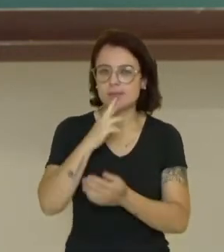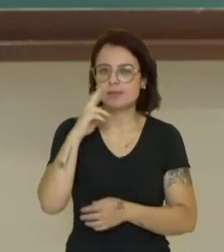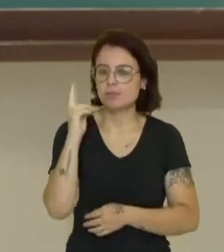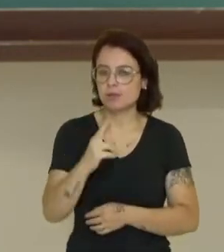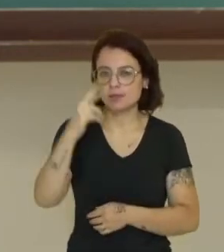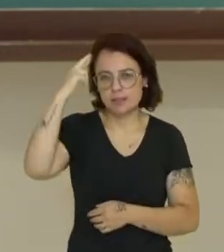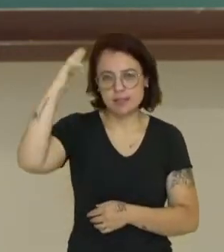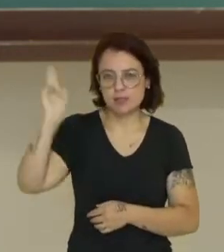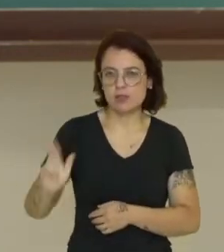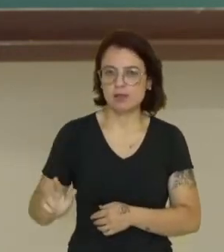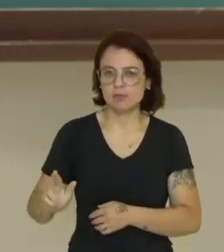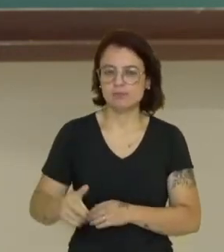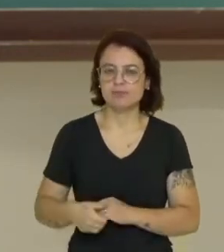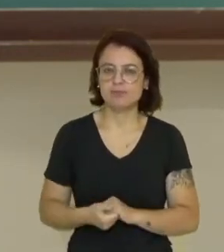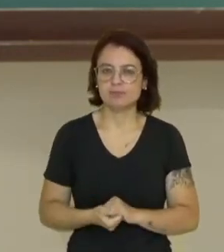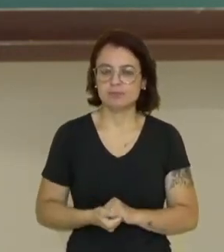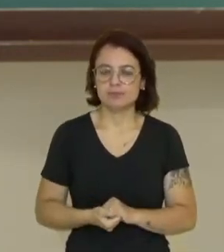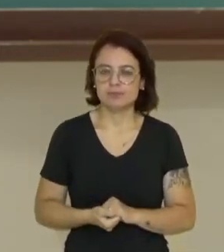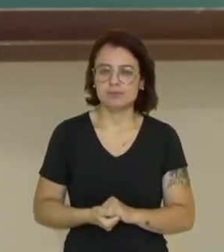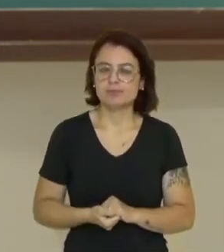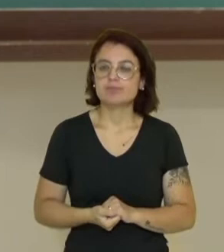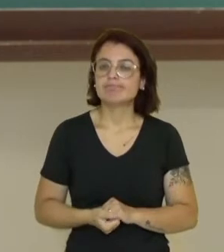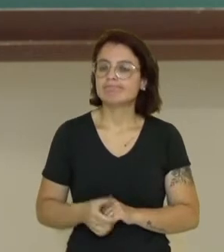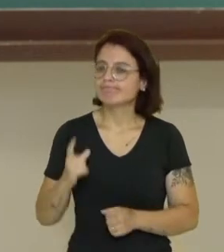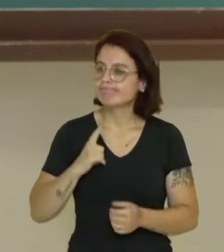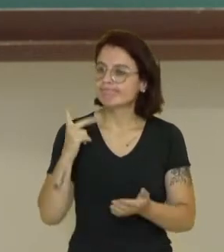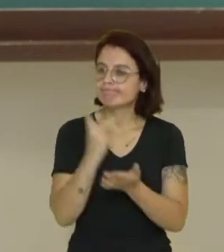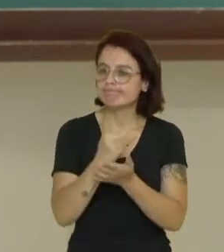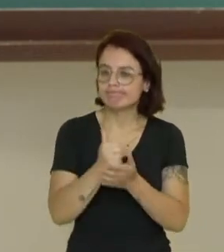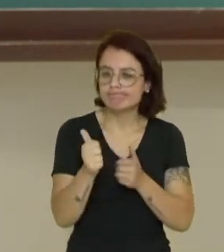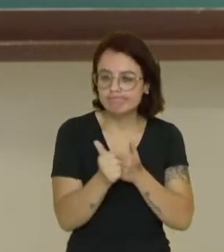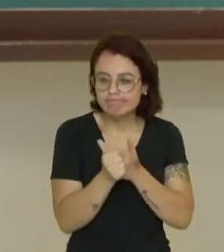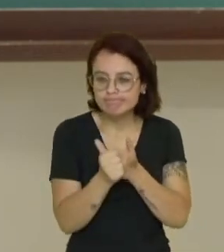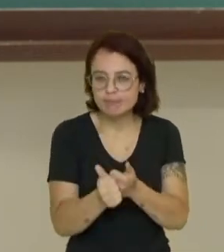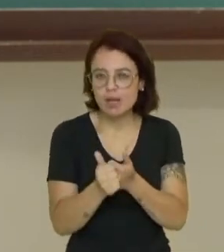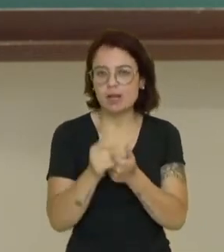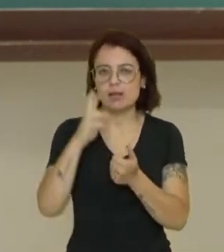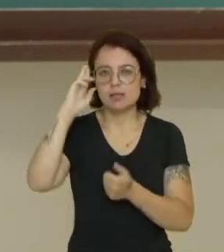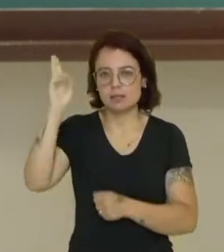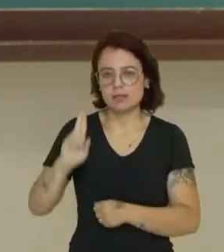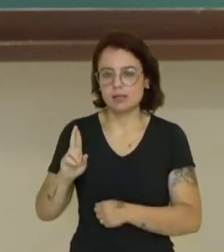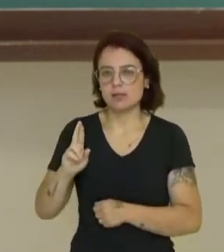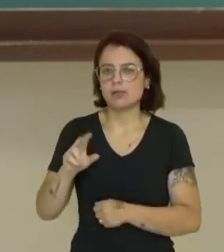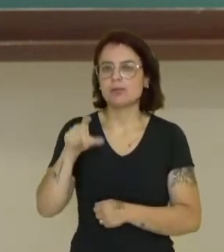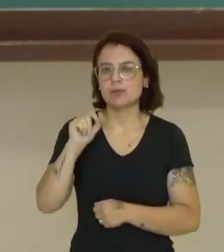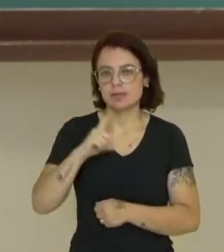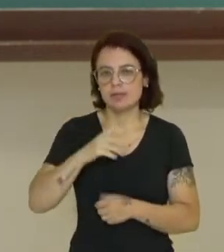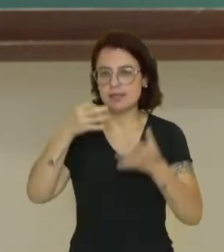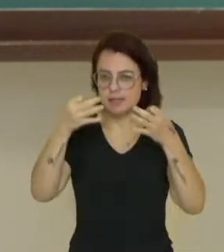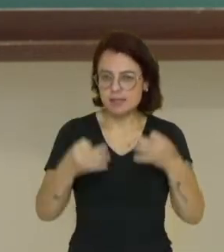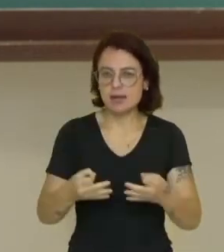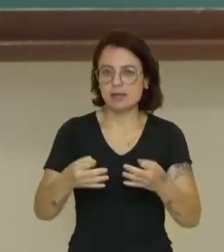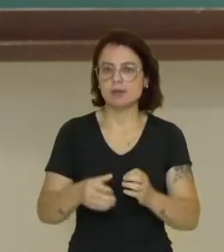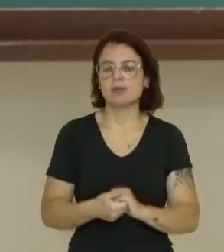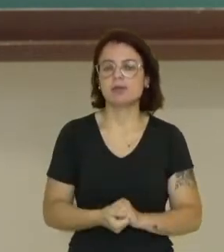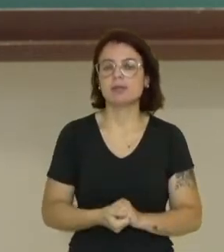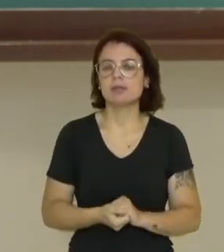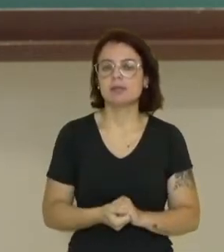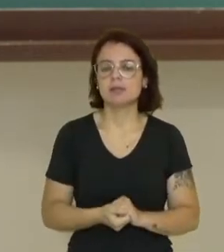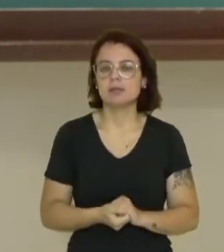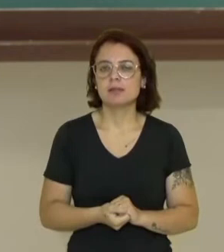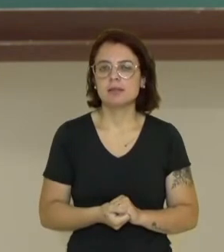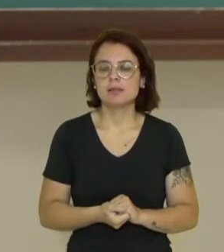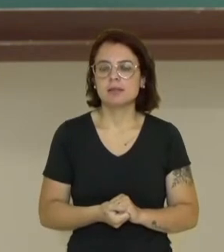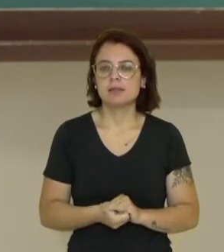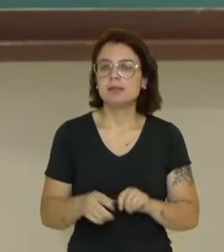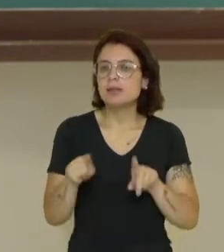racional, intelectual. Aquele que está seguindo a razão é sempre o que está certo, e também ele vai